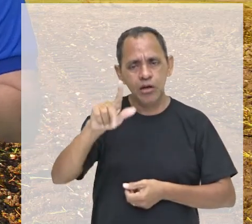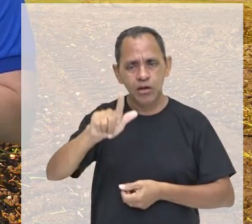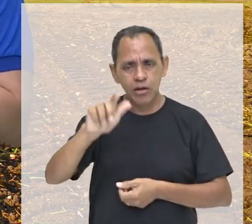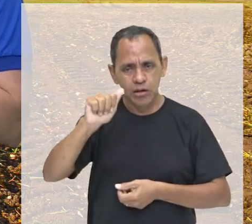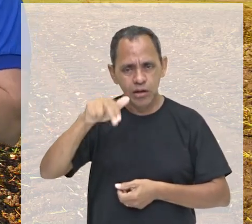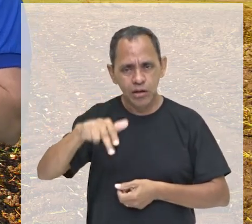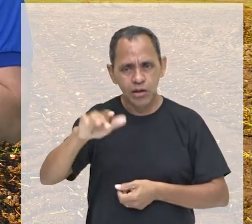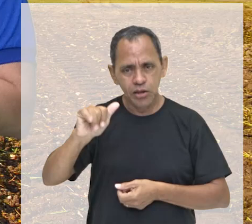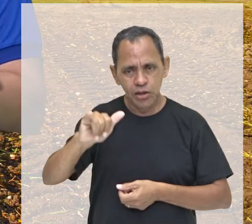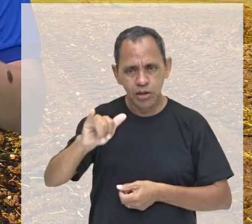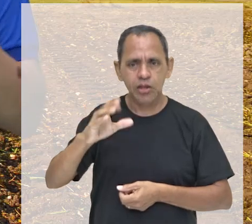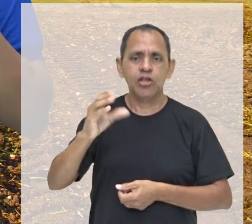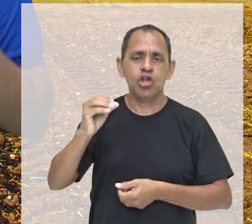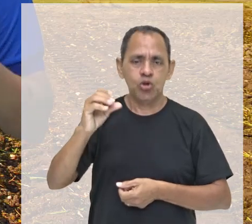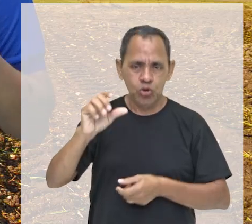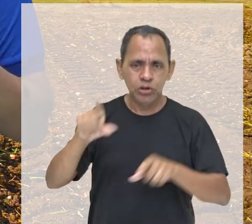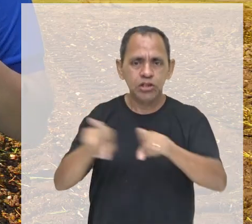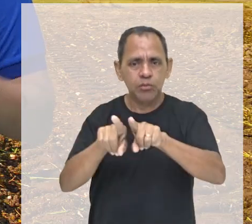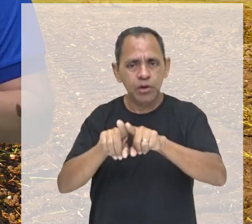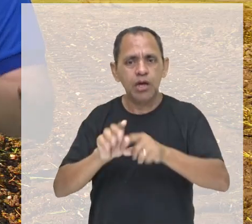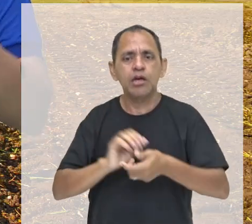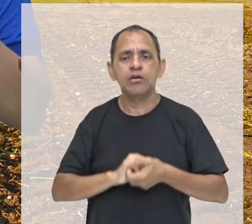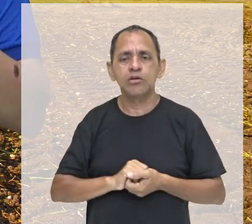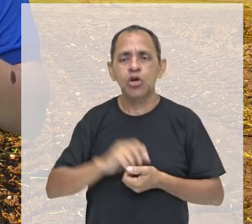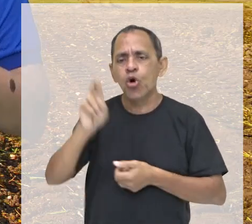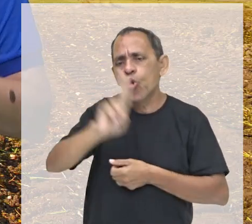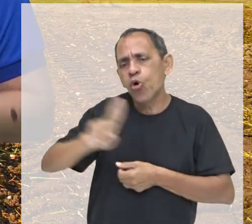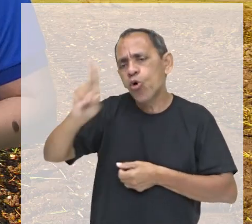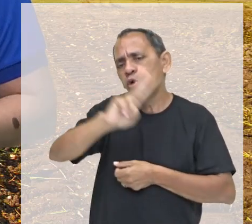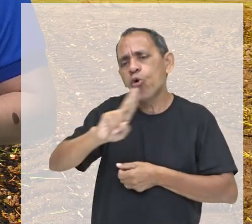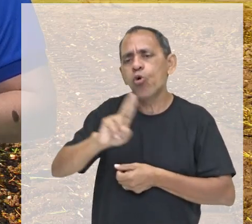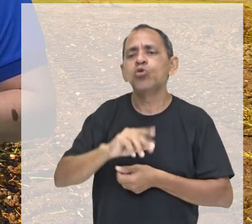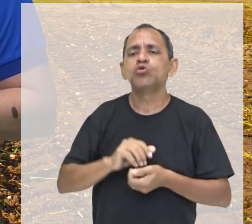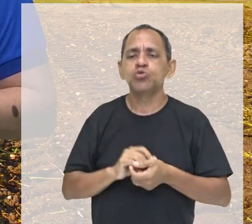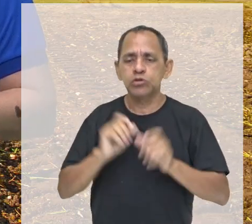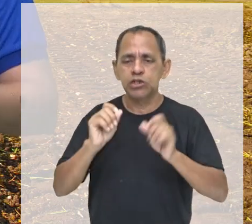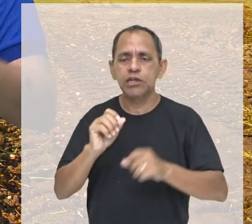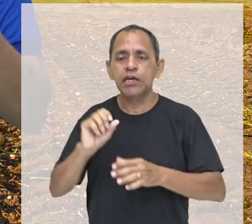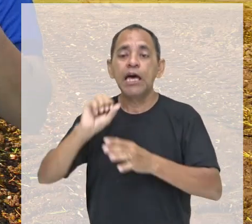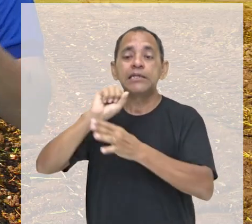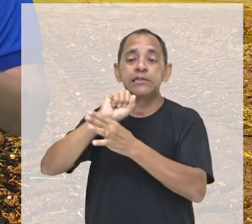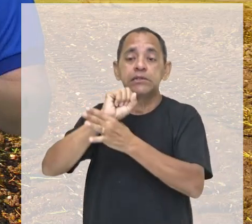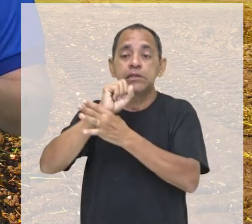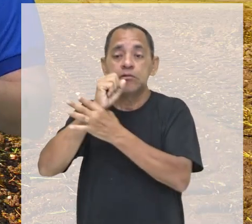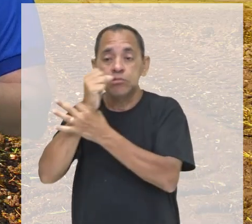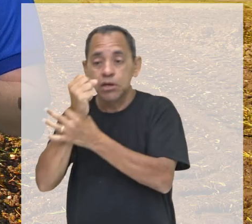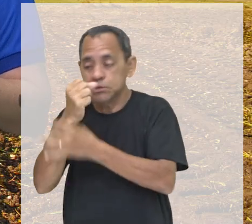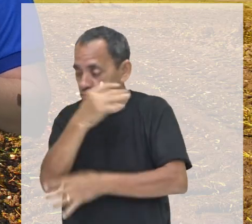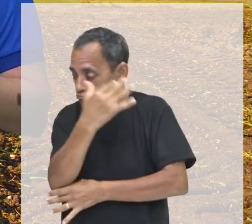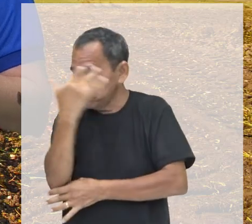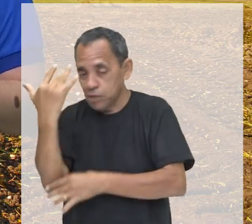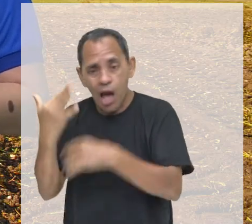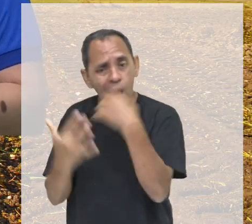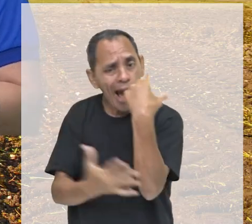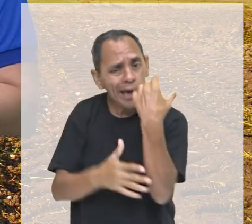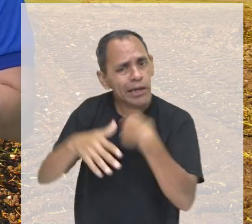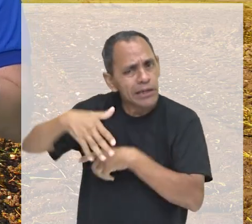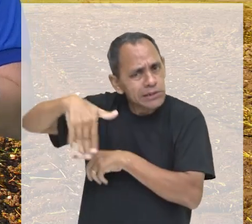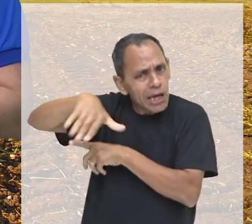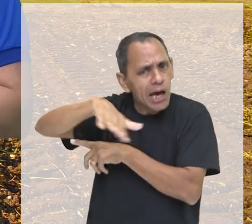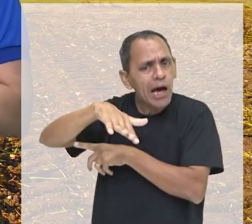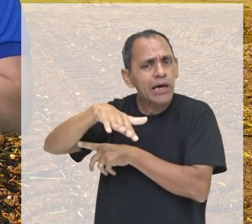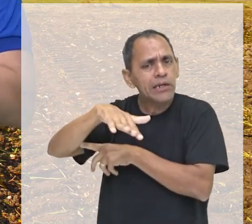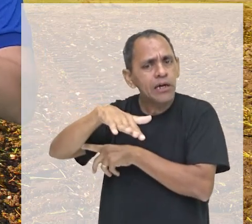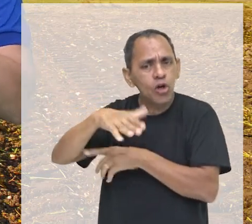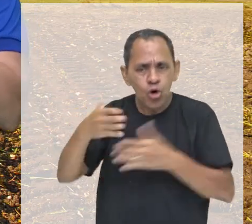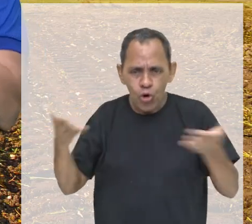de fertilizantes. A conservação ambiental, gente, também hoje em dia, né, a venda